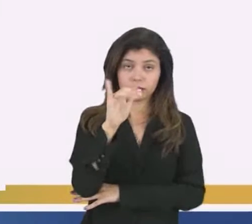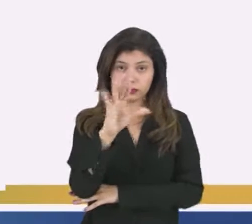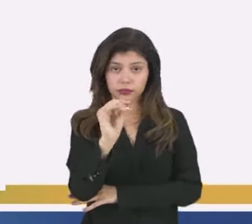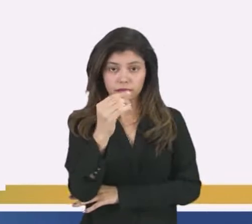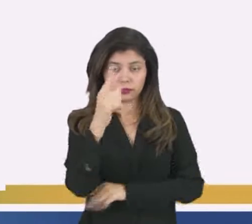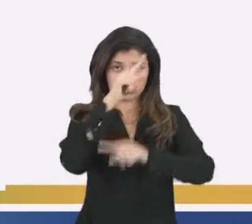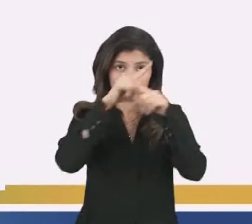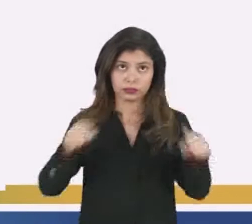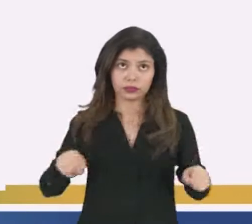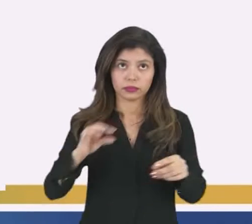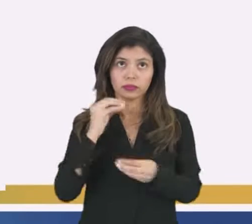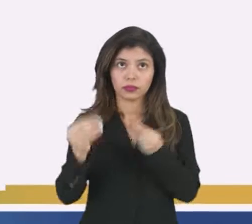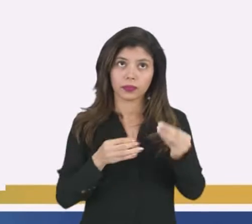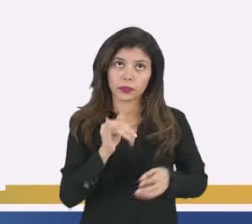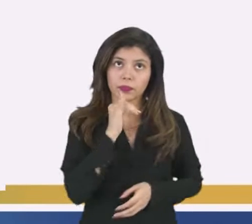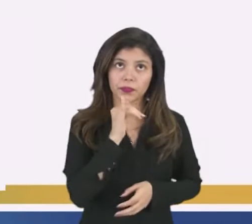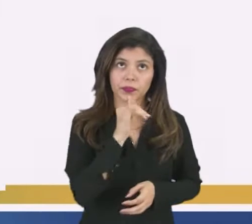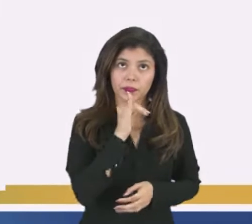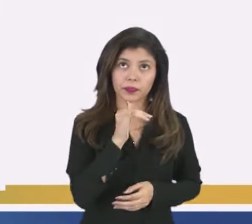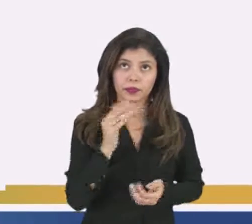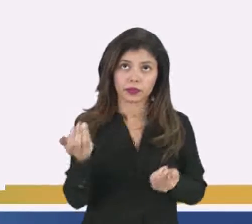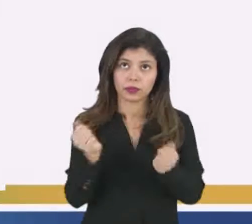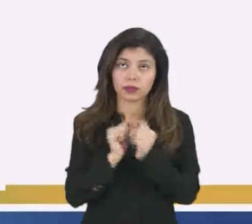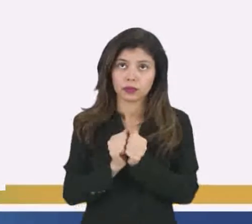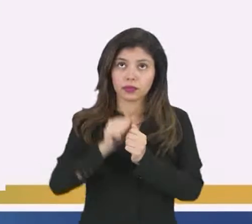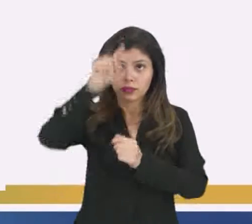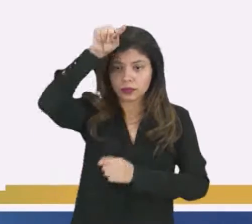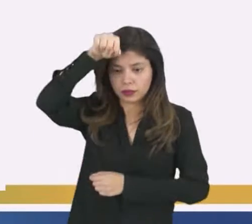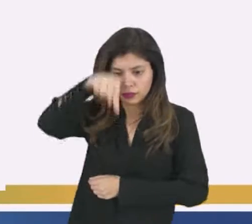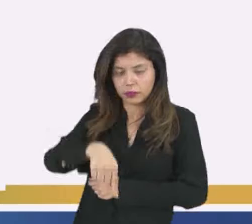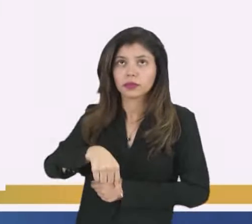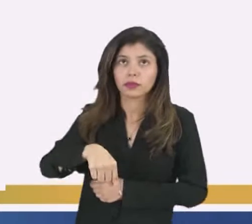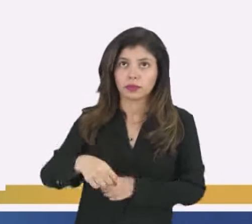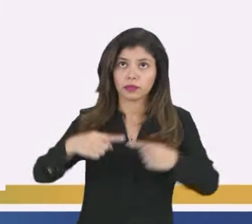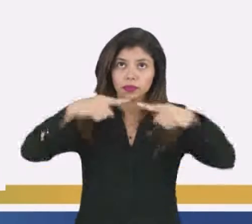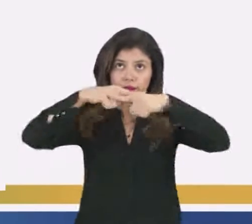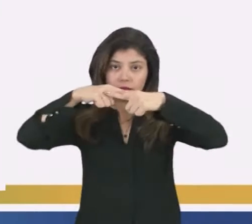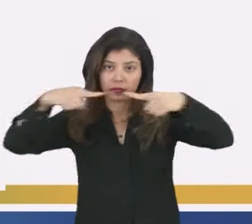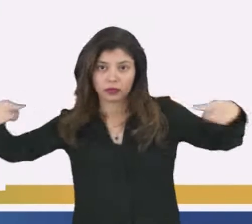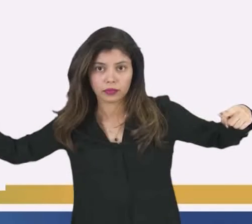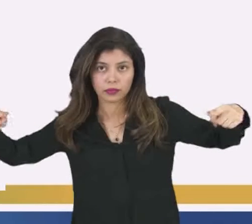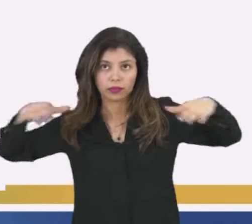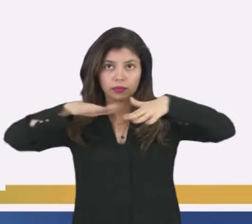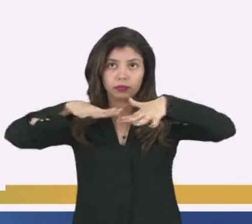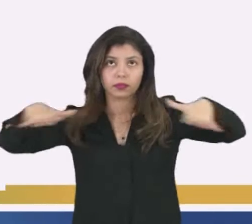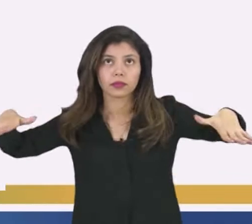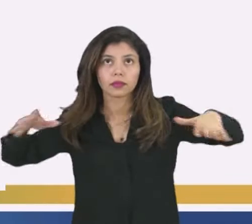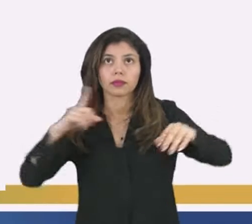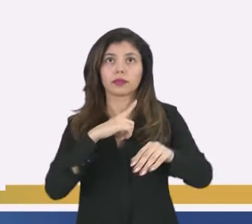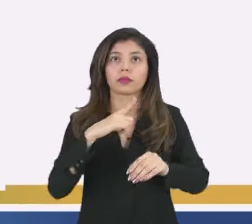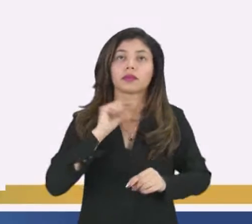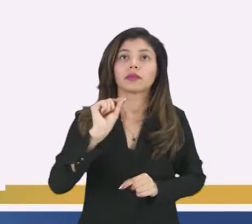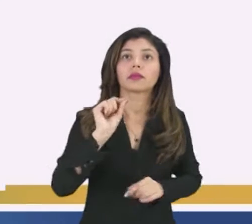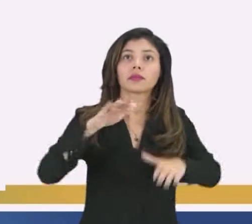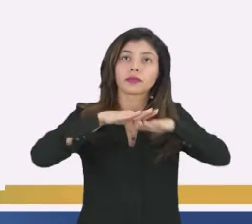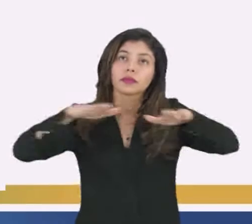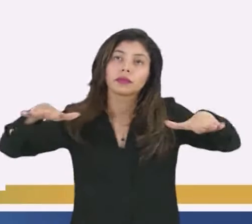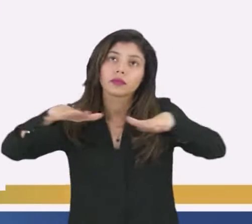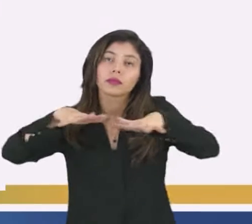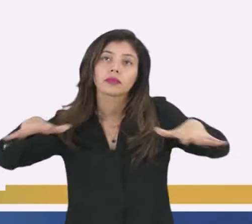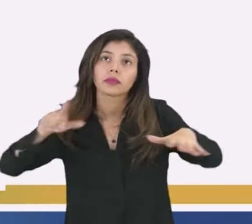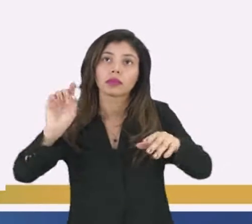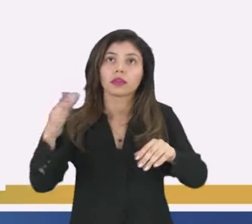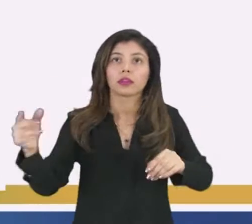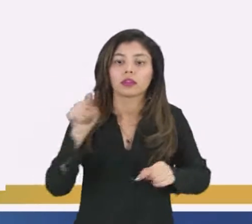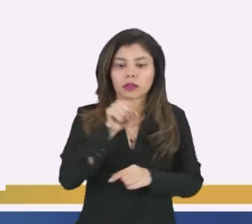tá? Uma reta concorrente com um plano, ó, a reta concorrente com um plano. É perpendicular ao plano quando essa